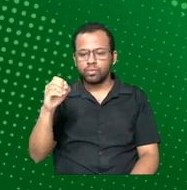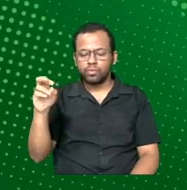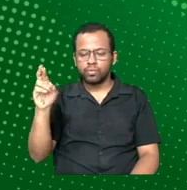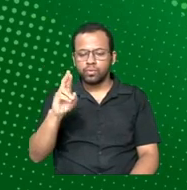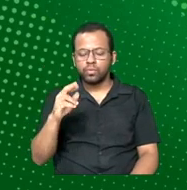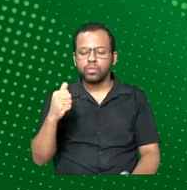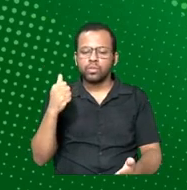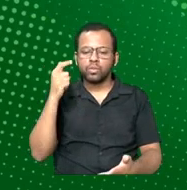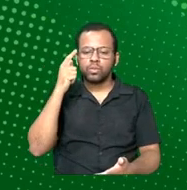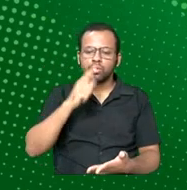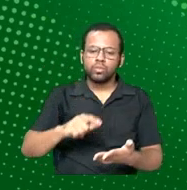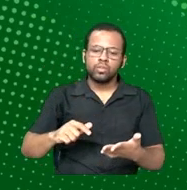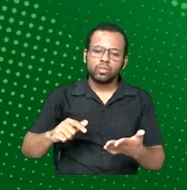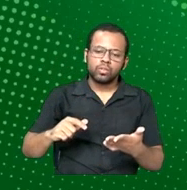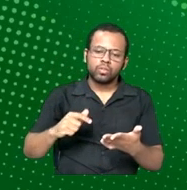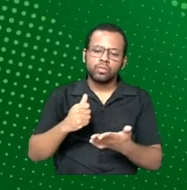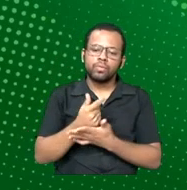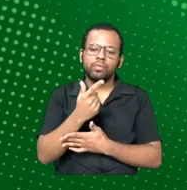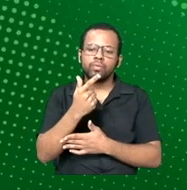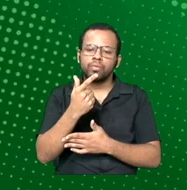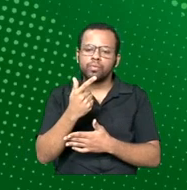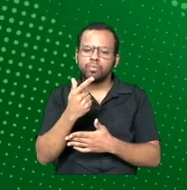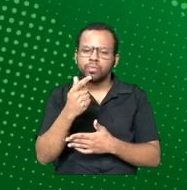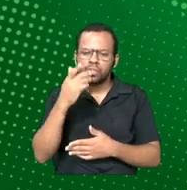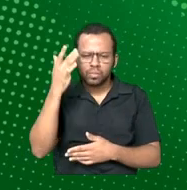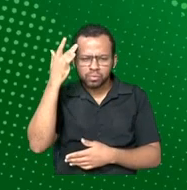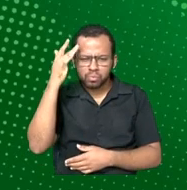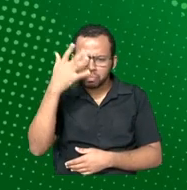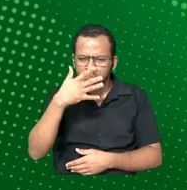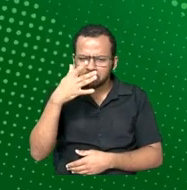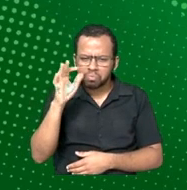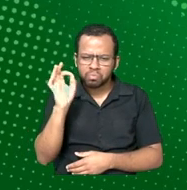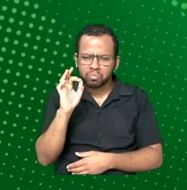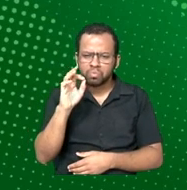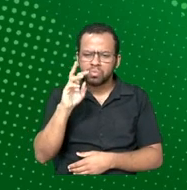adquiriu lá na moda não dá para ver